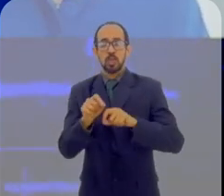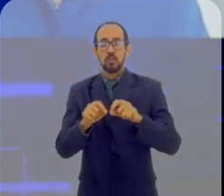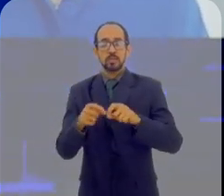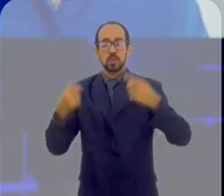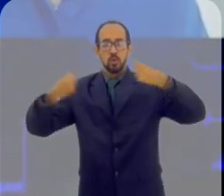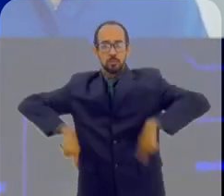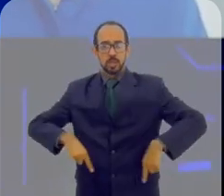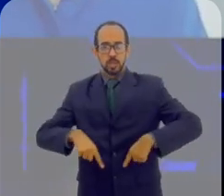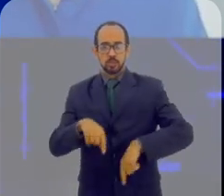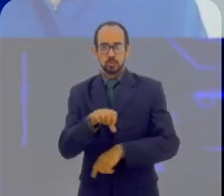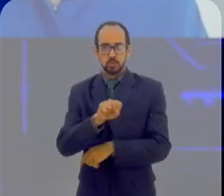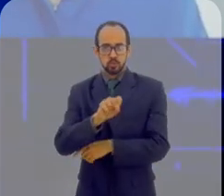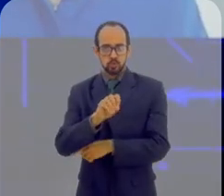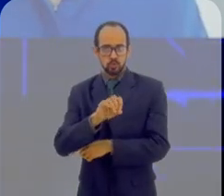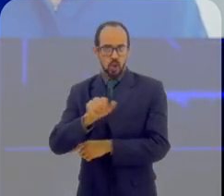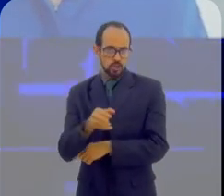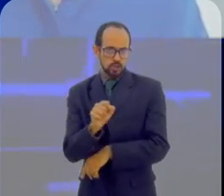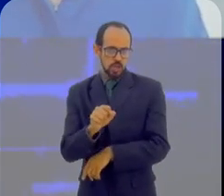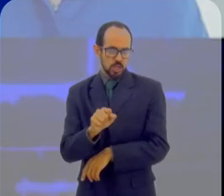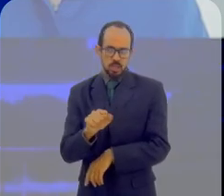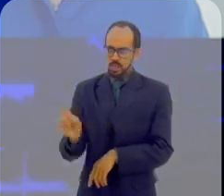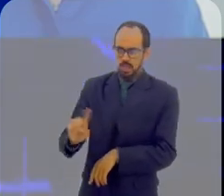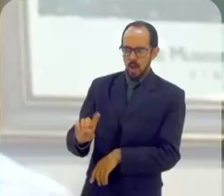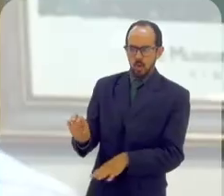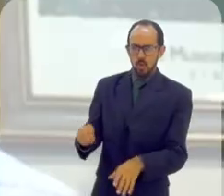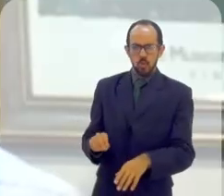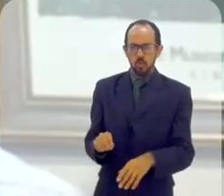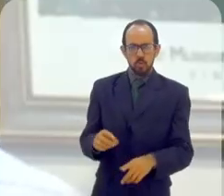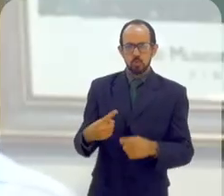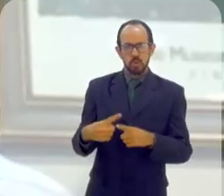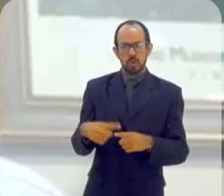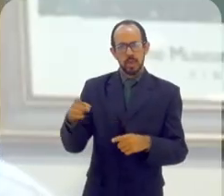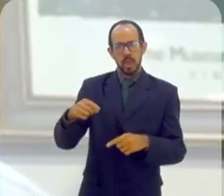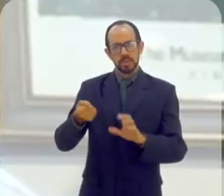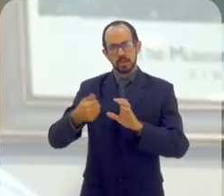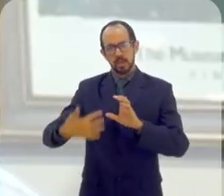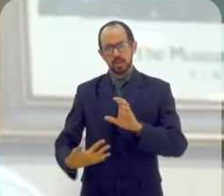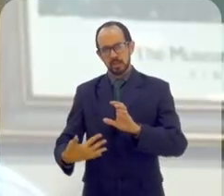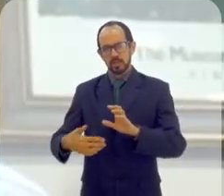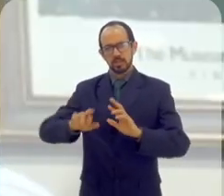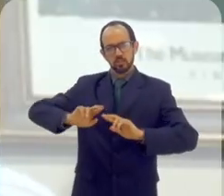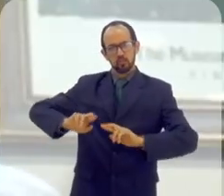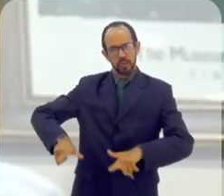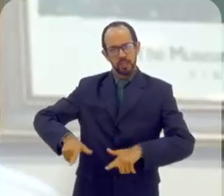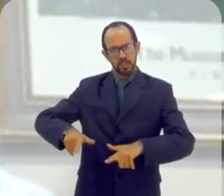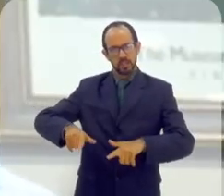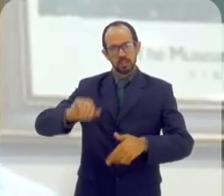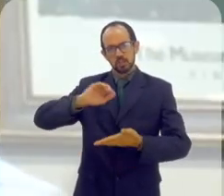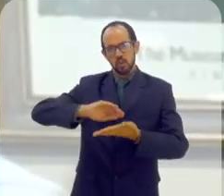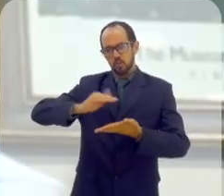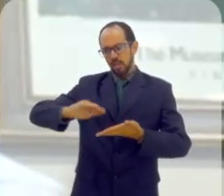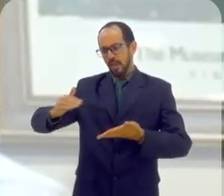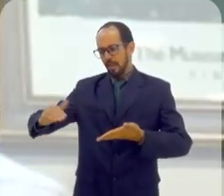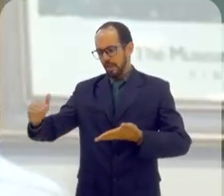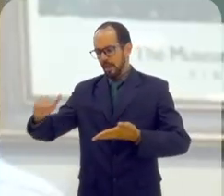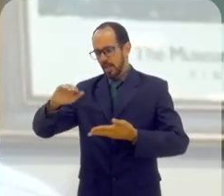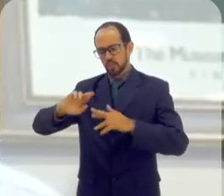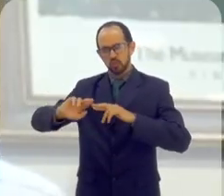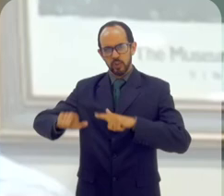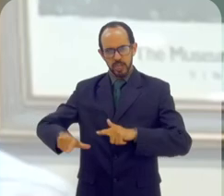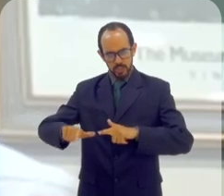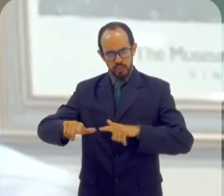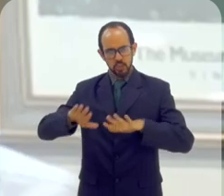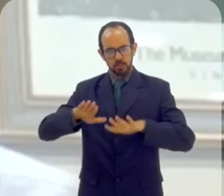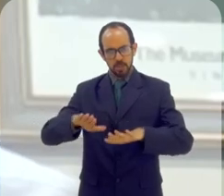Janeiro vai ser um grande competidor em soja produção soja não a gente sabe que o Rio de Janeiro tem algumas características pelo seu relevo que ele não vai ser